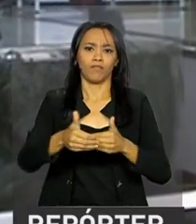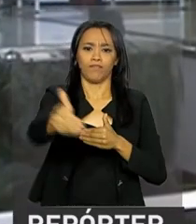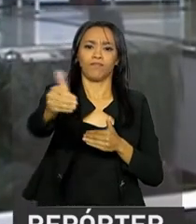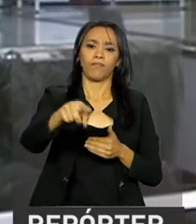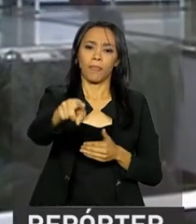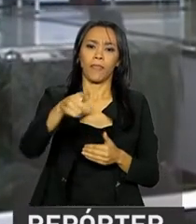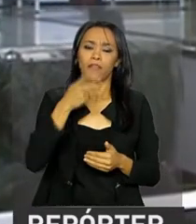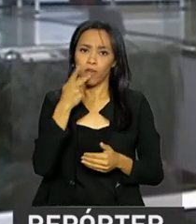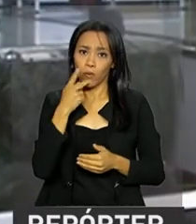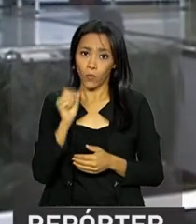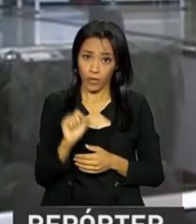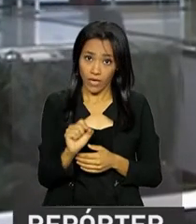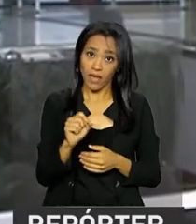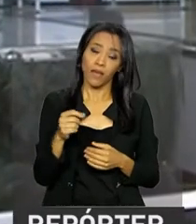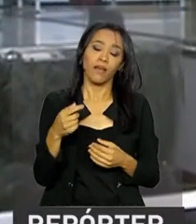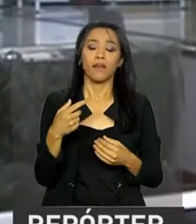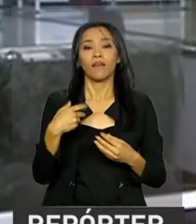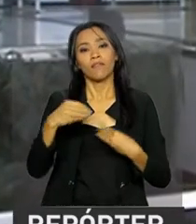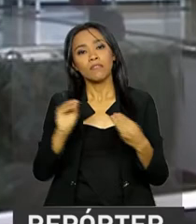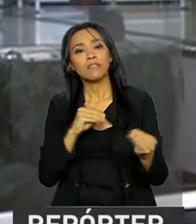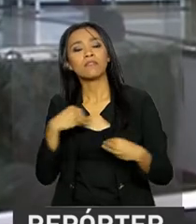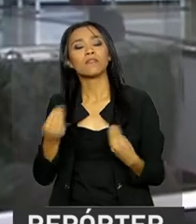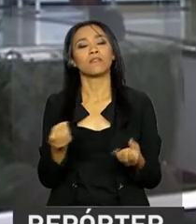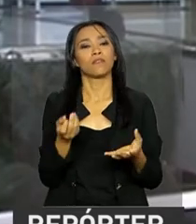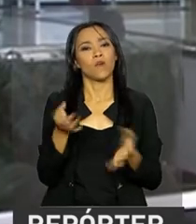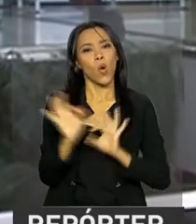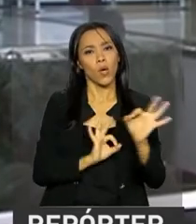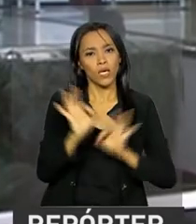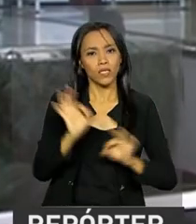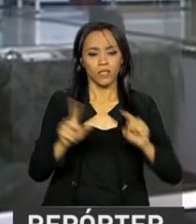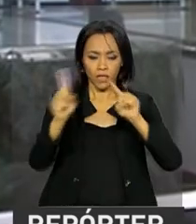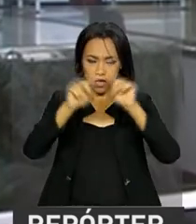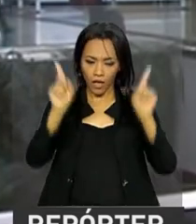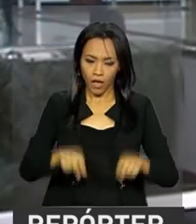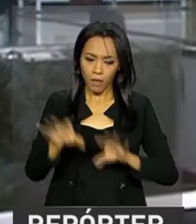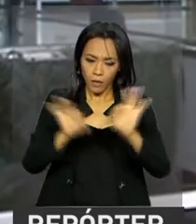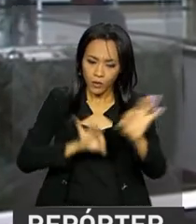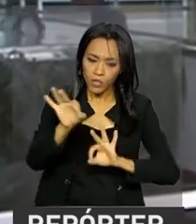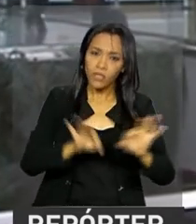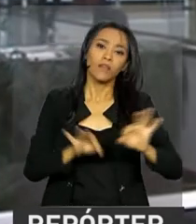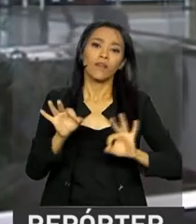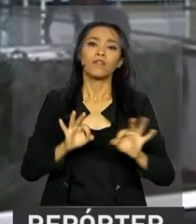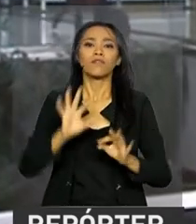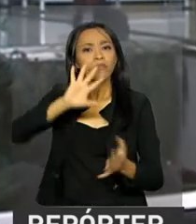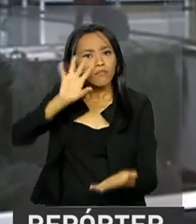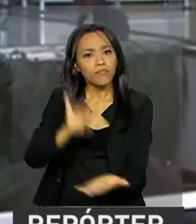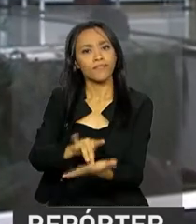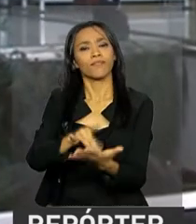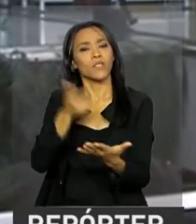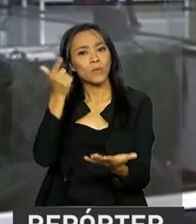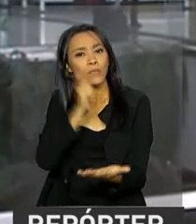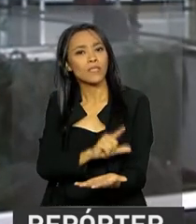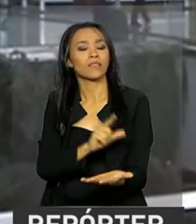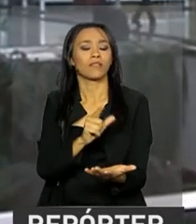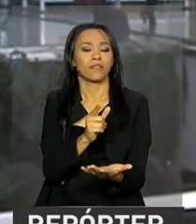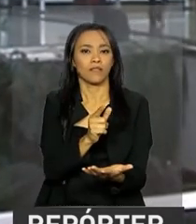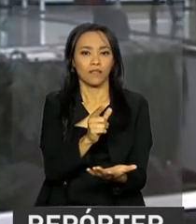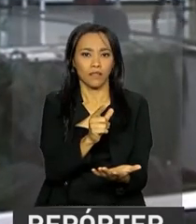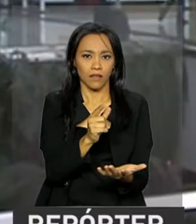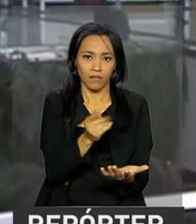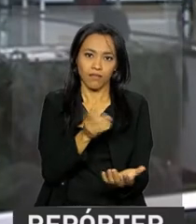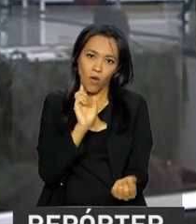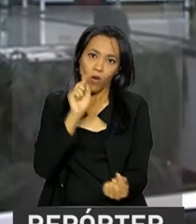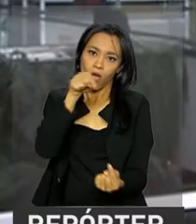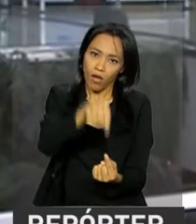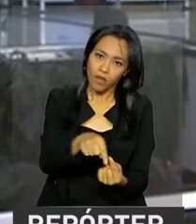o ponto de vista de poder estabelecer projetos e fazer com que os projetos saiam do papel é e atinjam realmente a os